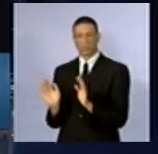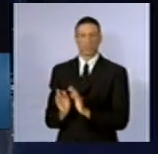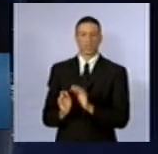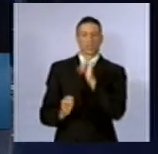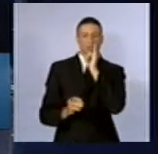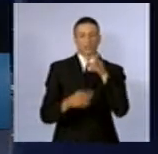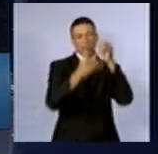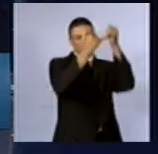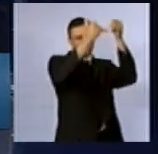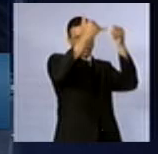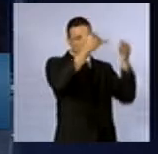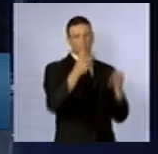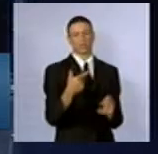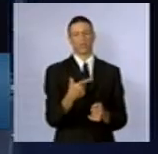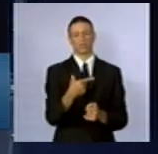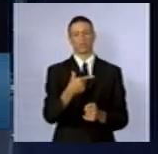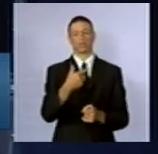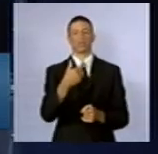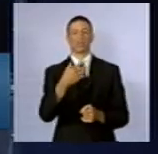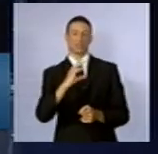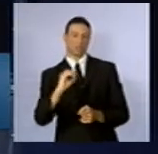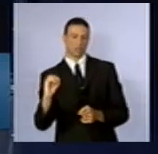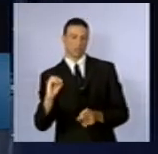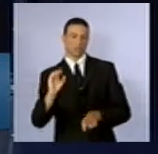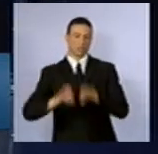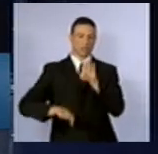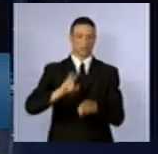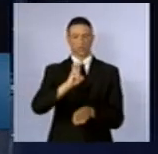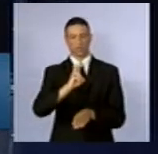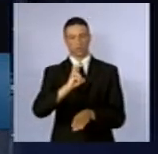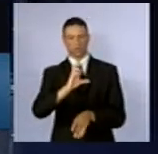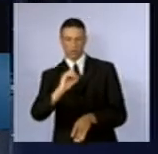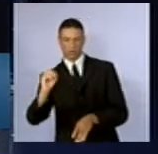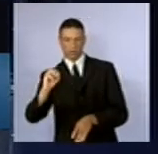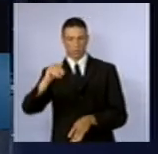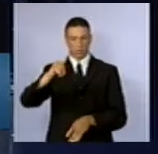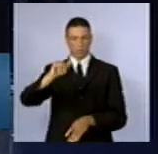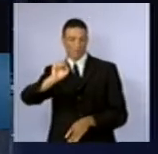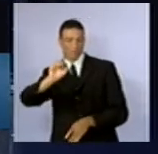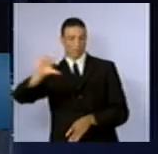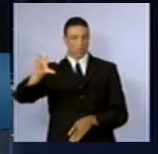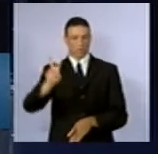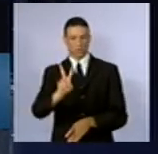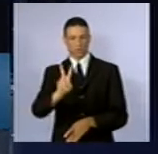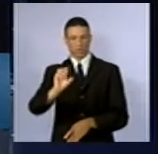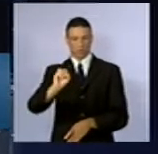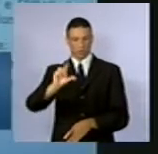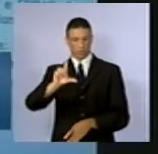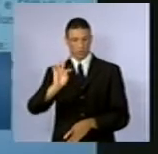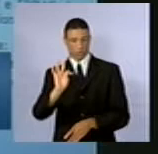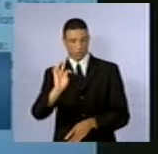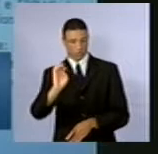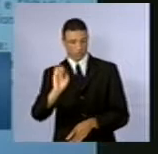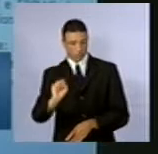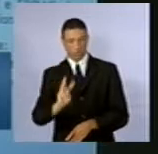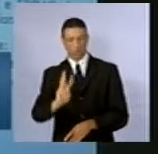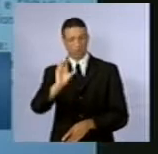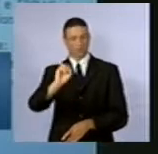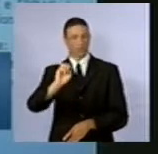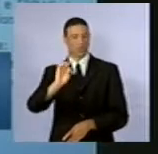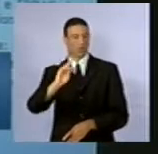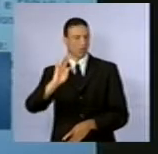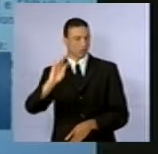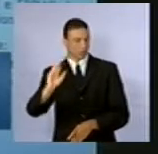de 230 mil e de 500 mil volts. Esses dois níveis de tensão foram escolhidos porque eles